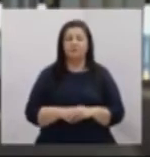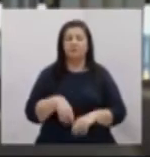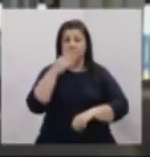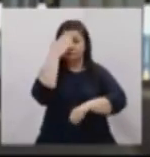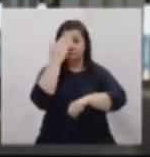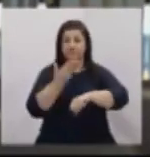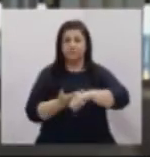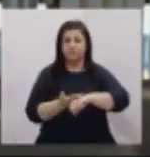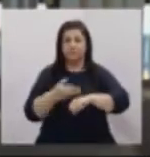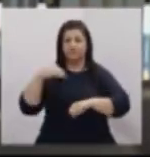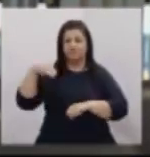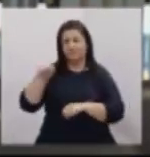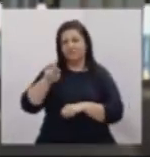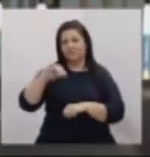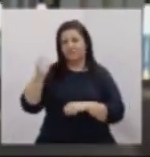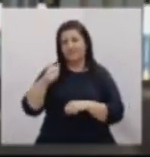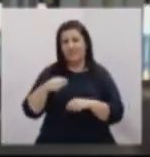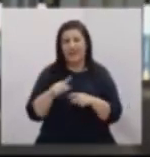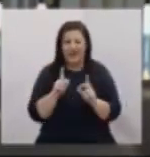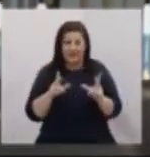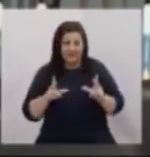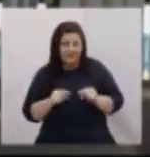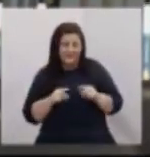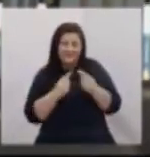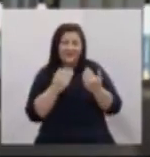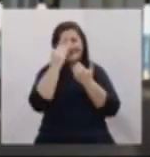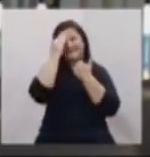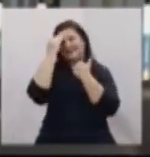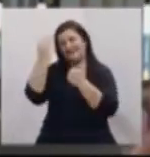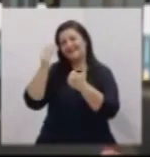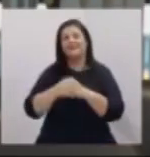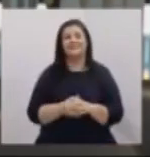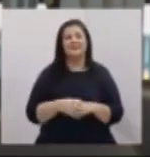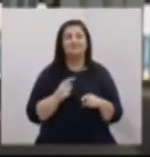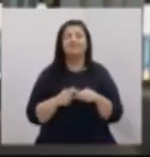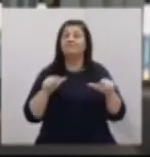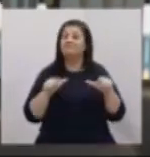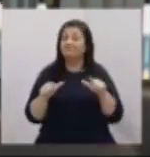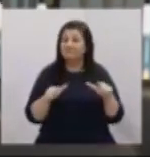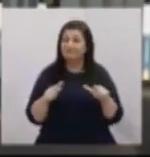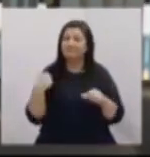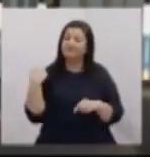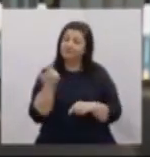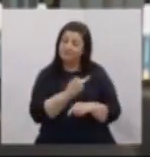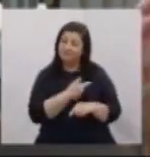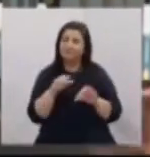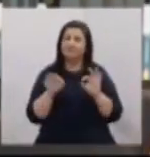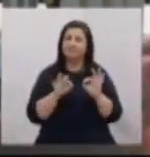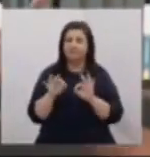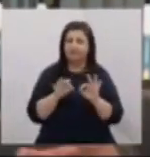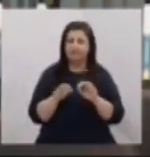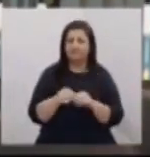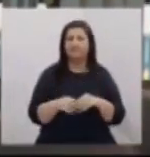Mery, assim, embora eu não mereça, mas agradeço pela indicação dela, justamente por esse trabalho que nós, né, temos desenvolvido, tanto